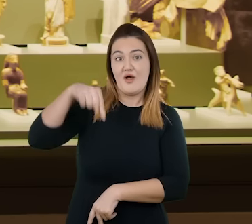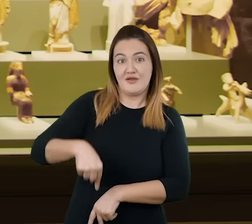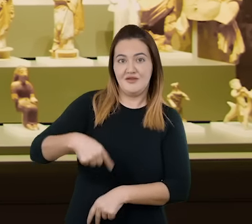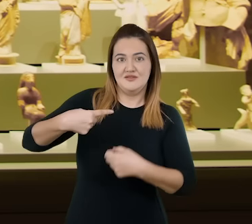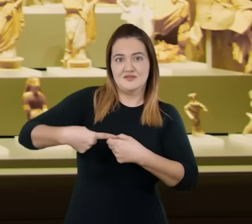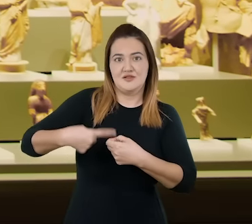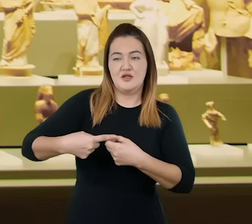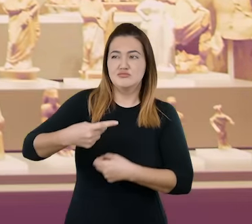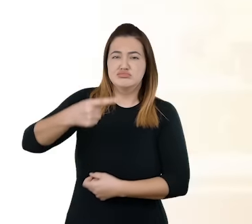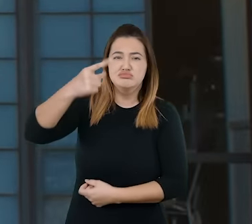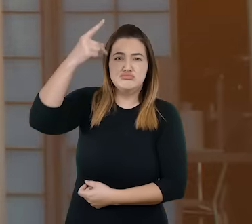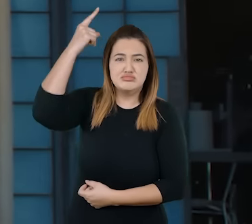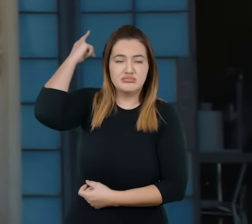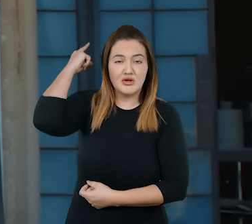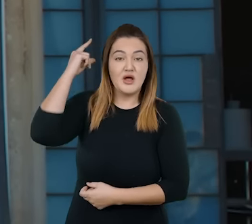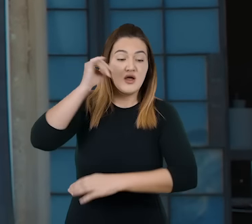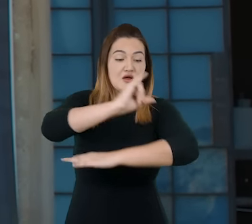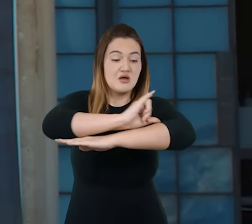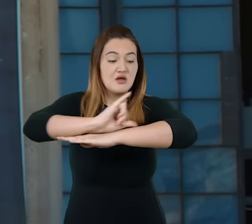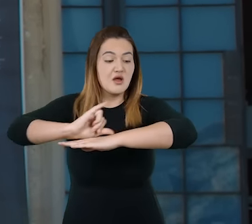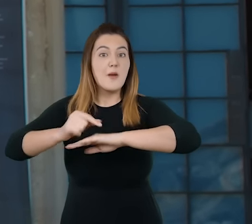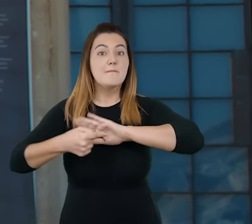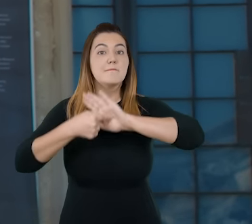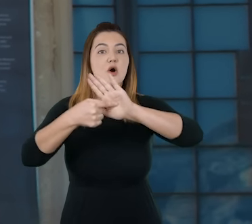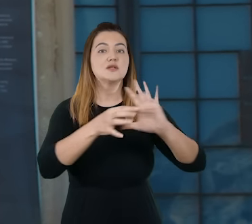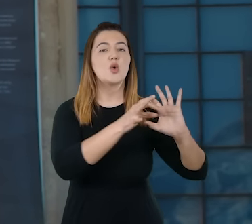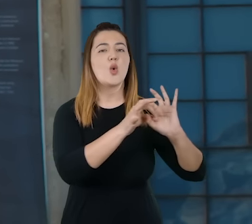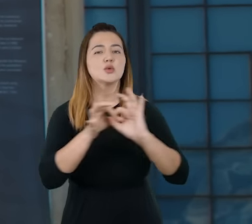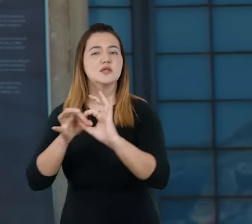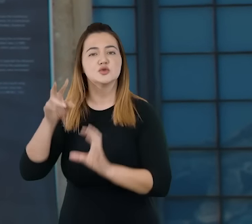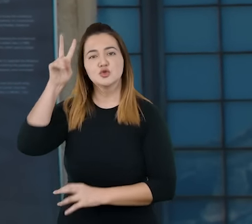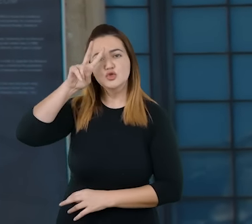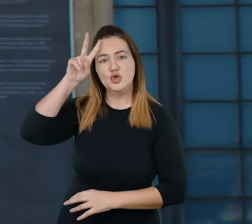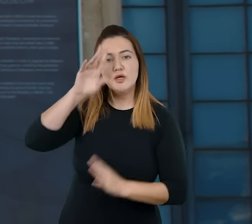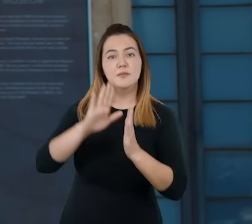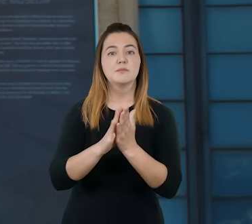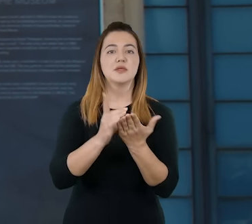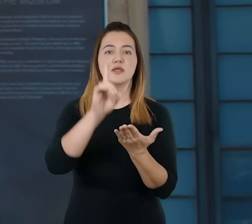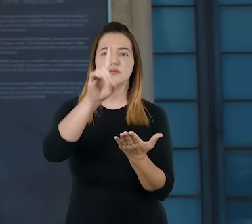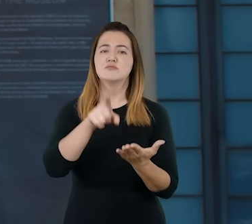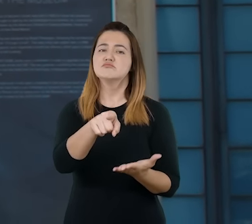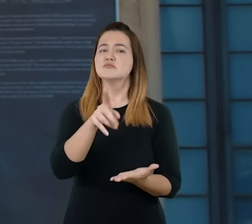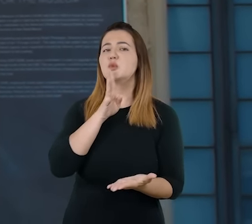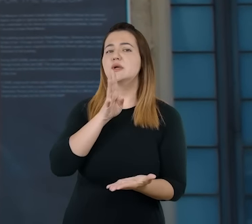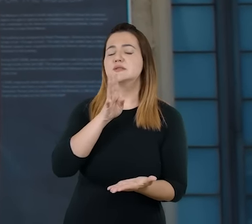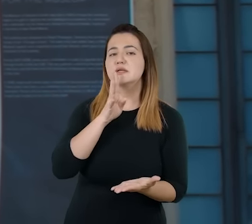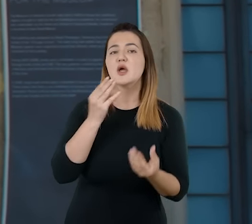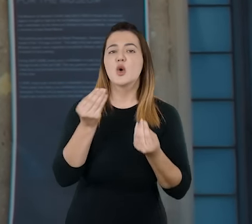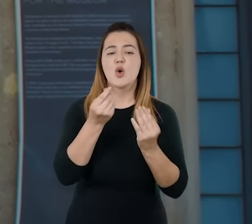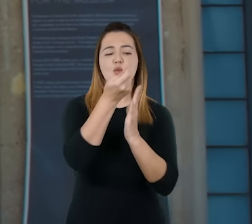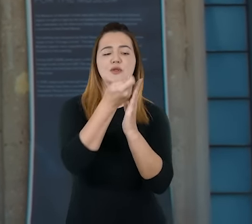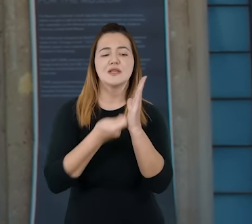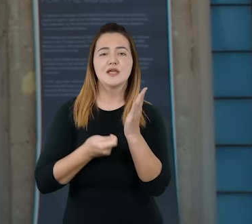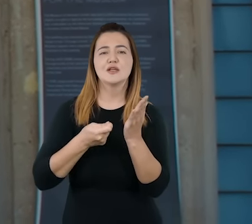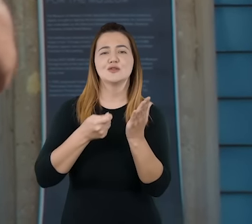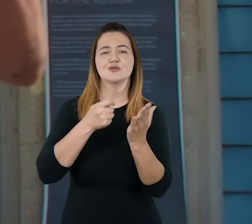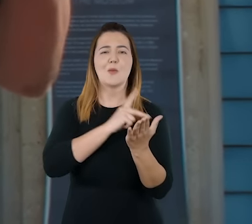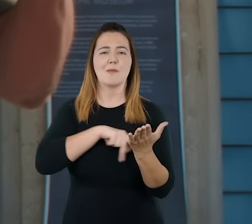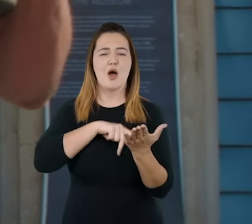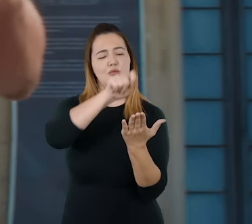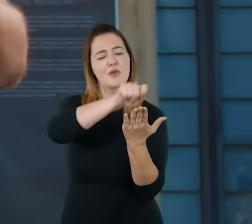isso, essas peças ilustrarão o contexto histórico da Bíblia Sagrada. Você conhecerá passagens de Paulo